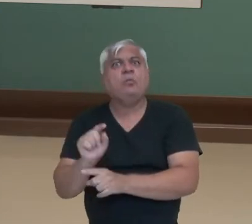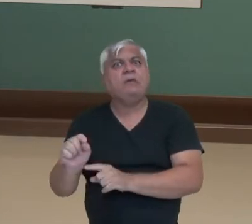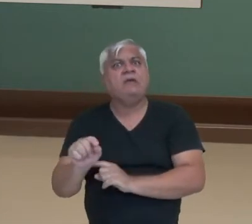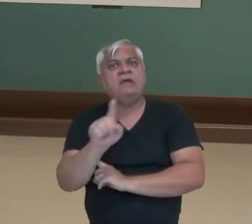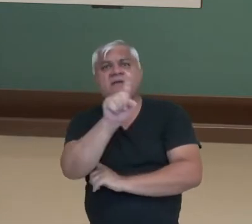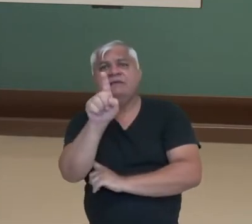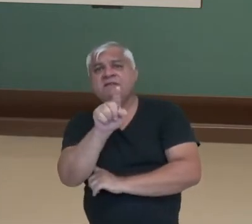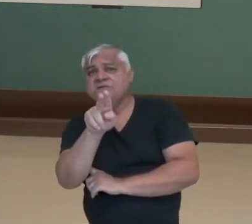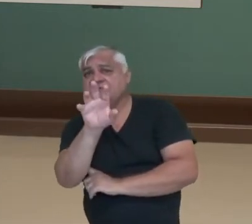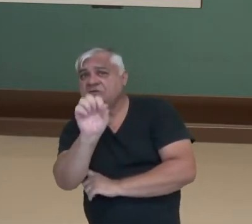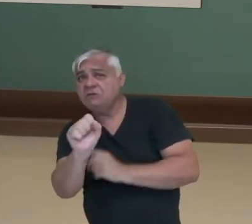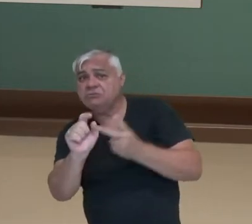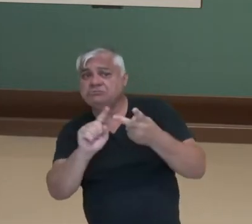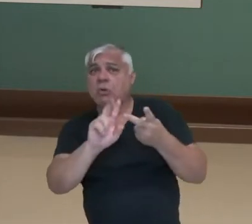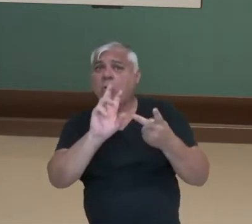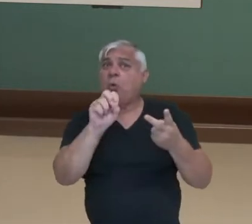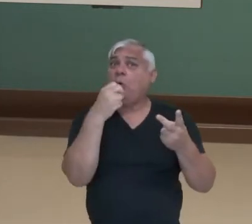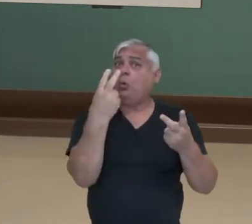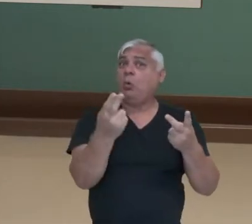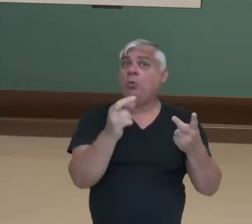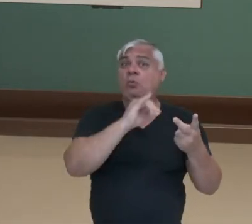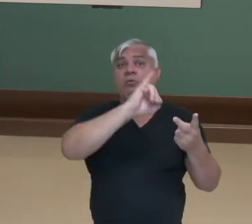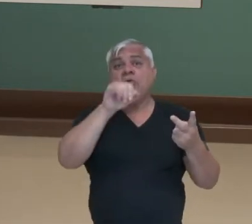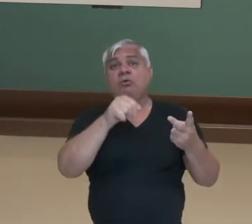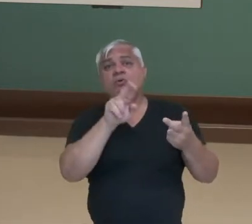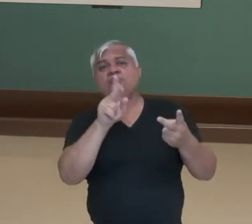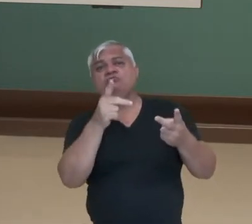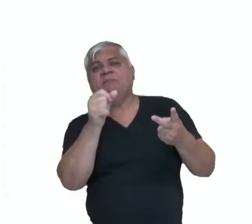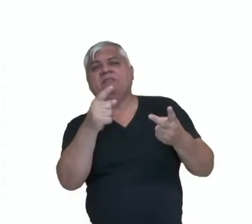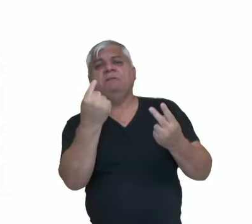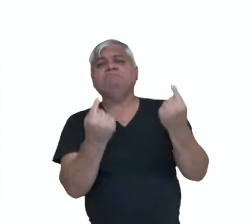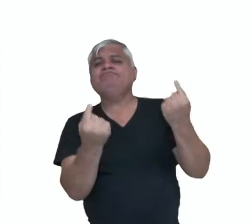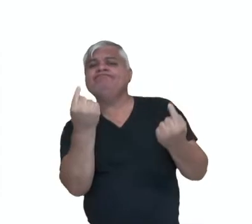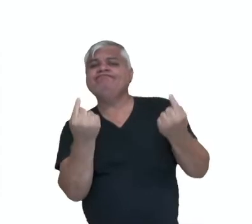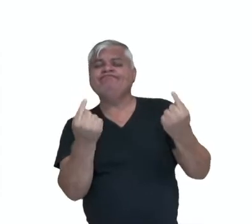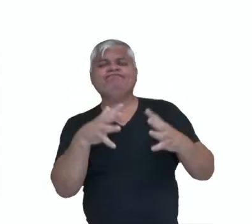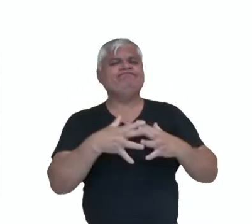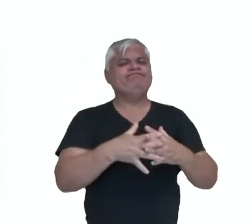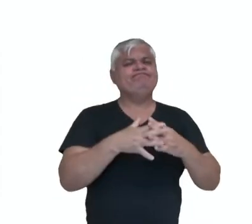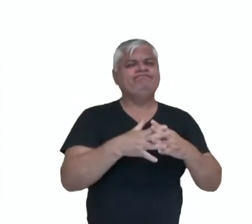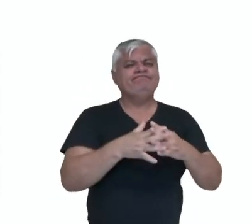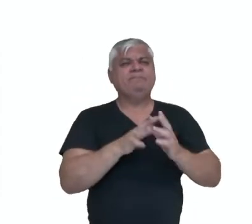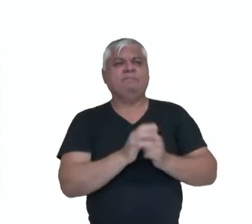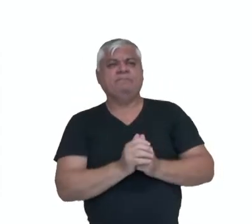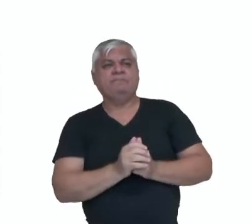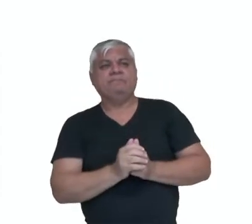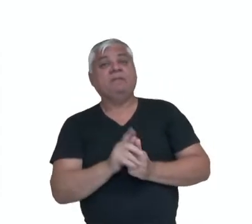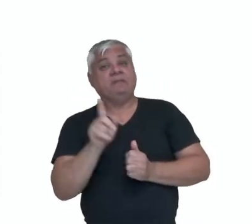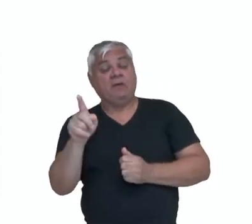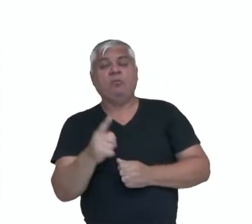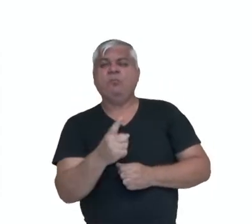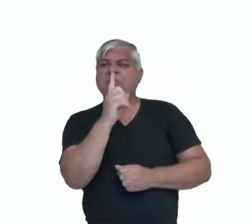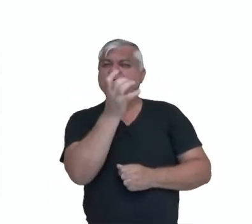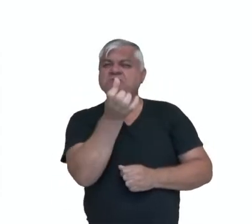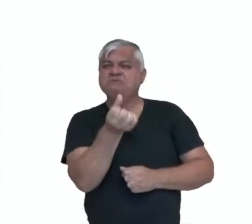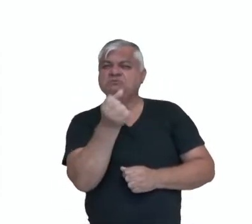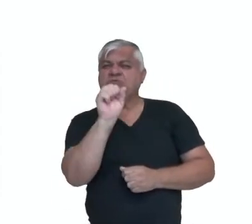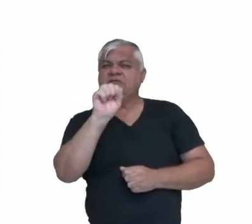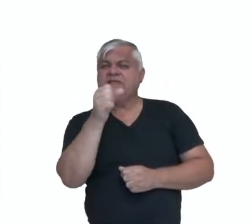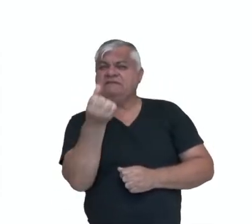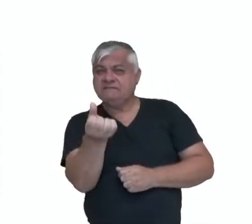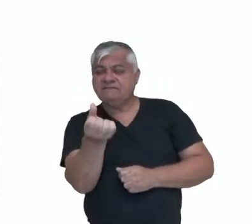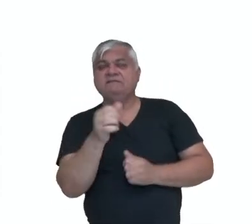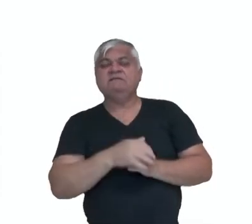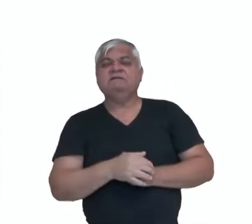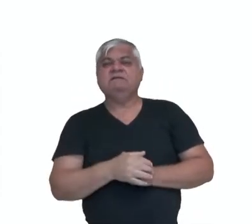Zeus ou de Júpiter. Ela foi restaurada em 1686, certo? Inclusive no governo de um rei chamado